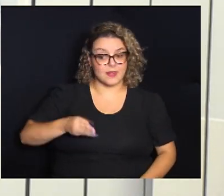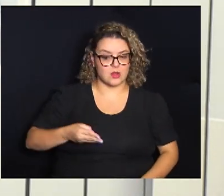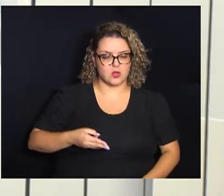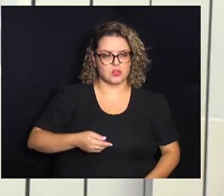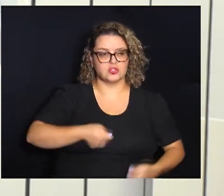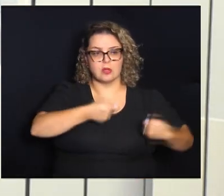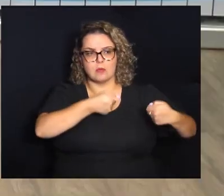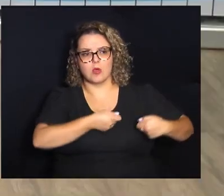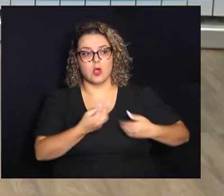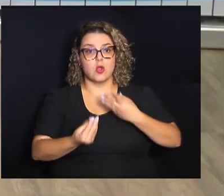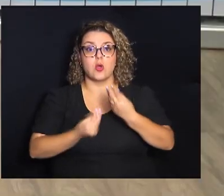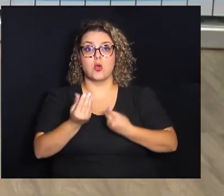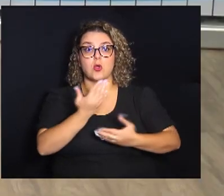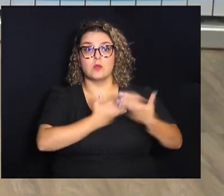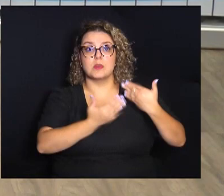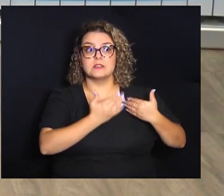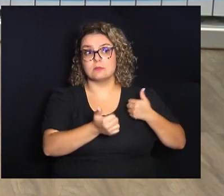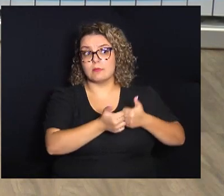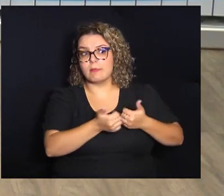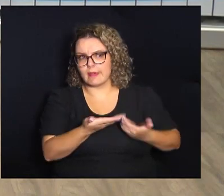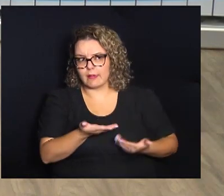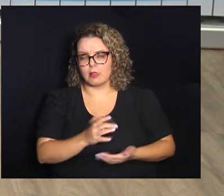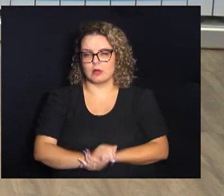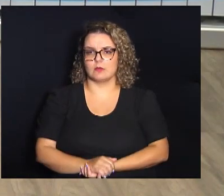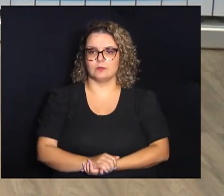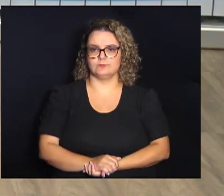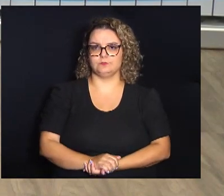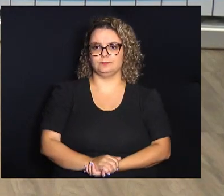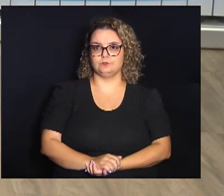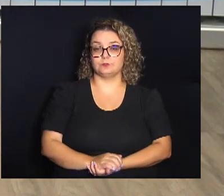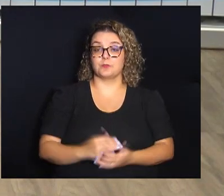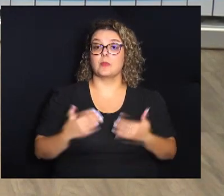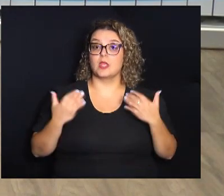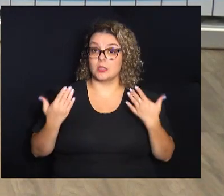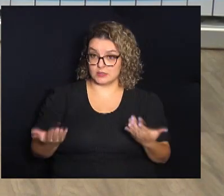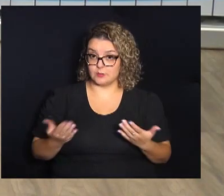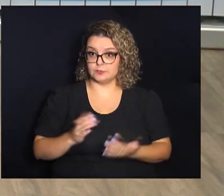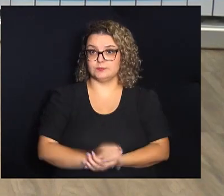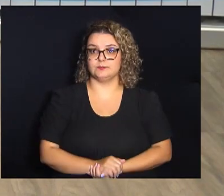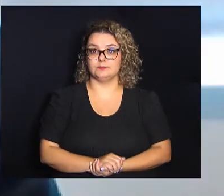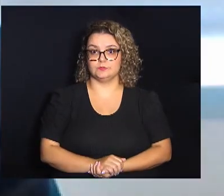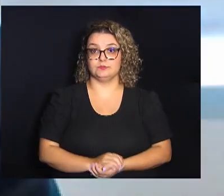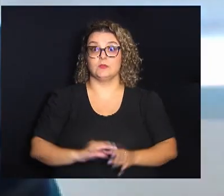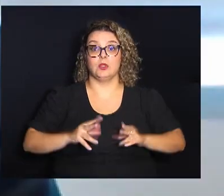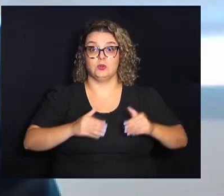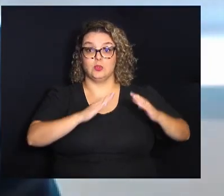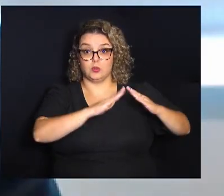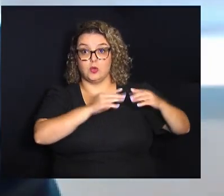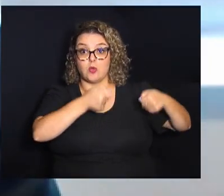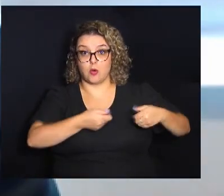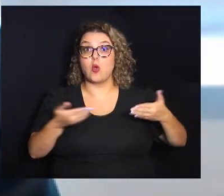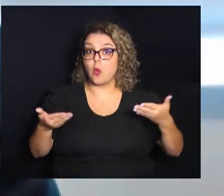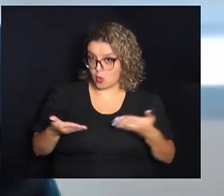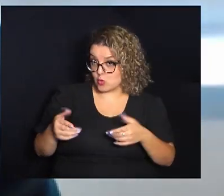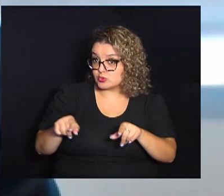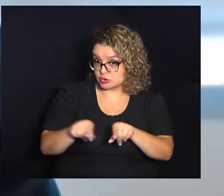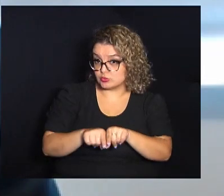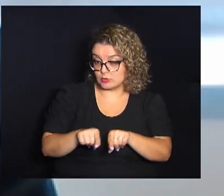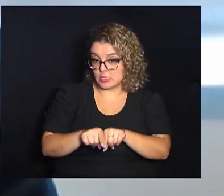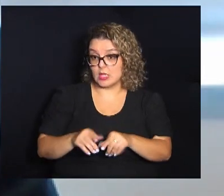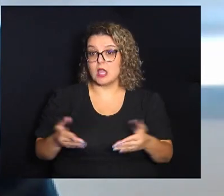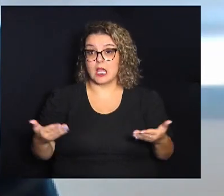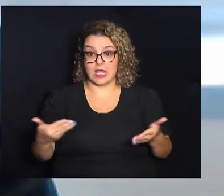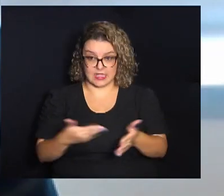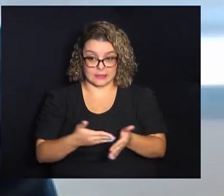que era neste passado recente? Então, todas as casas de apostas hoje, inclusive, mesmo com a